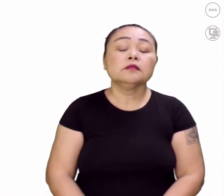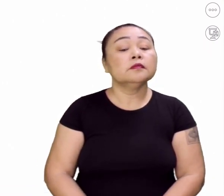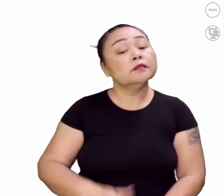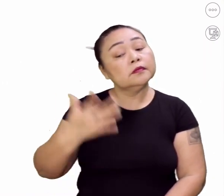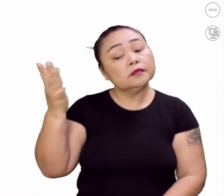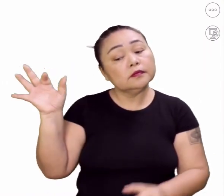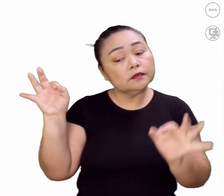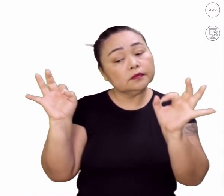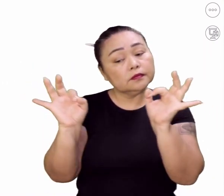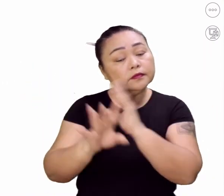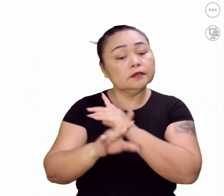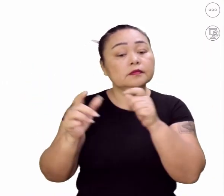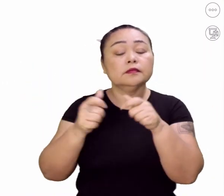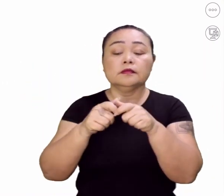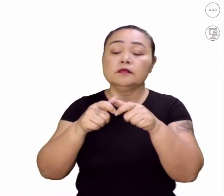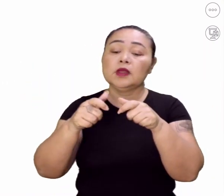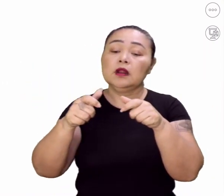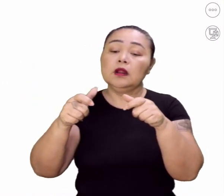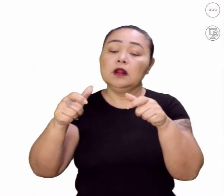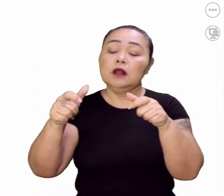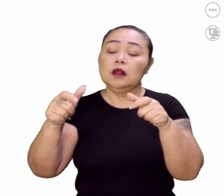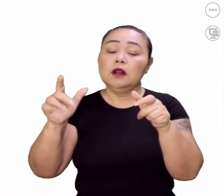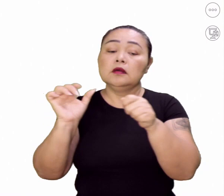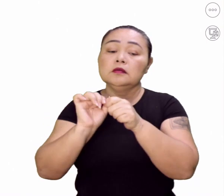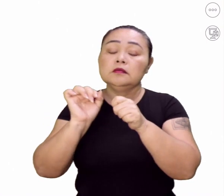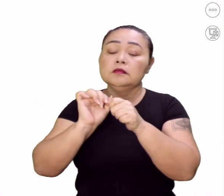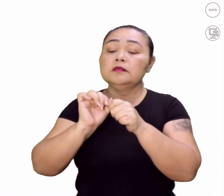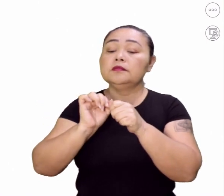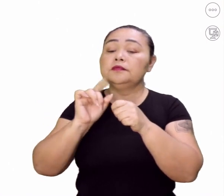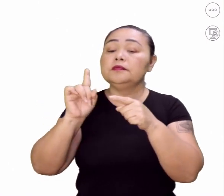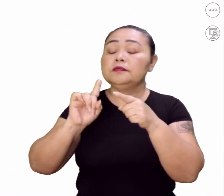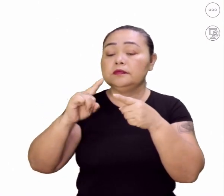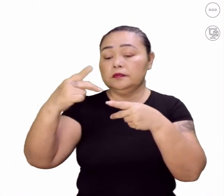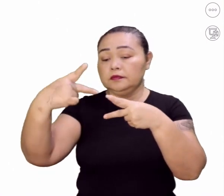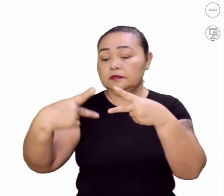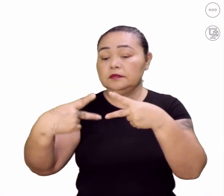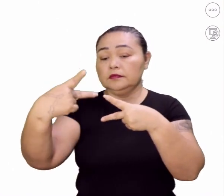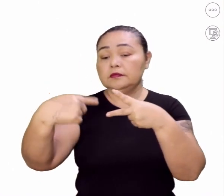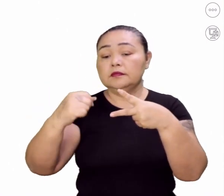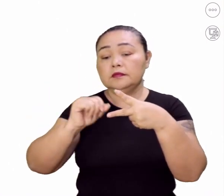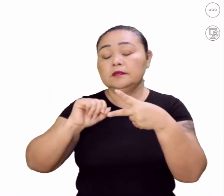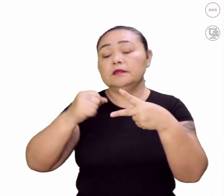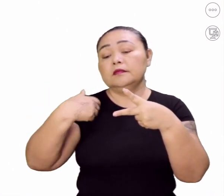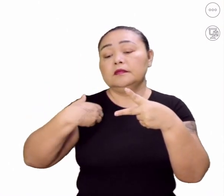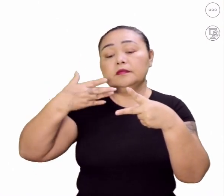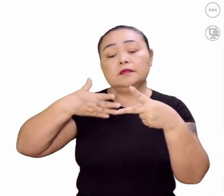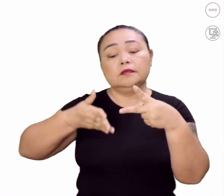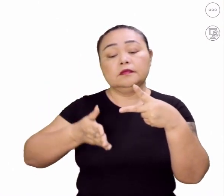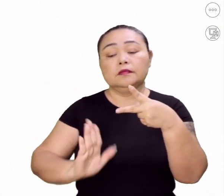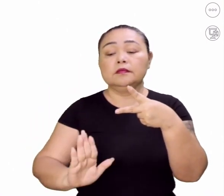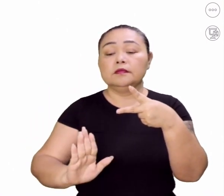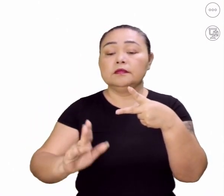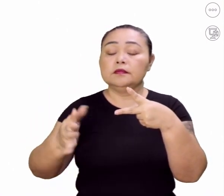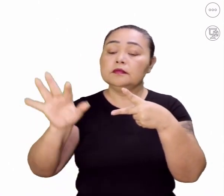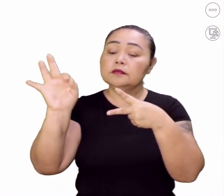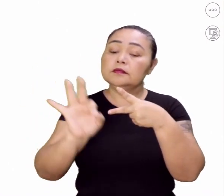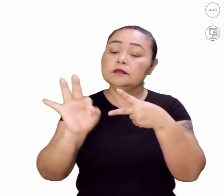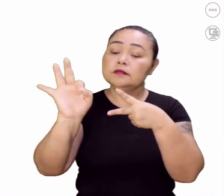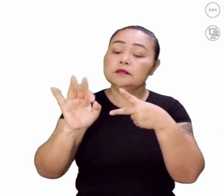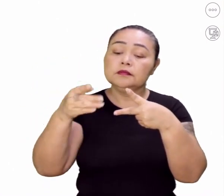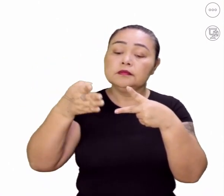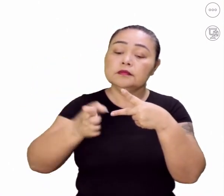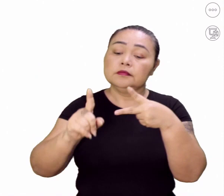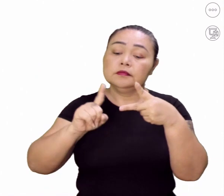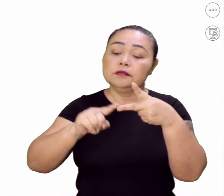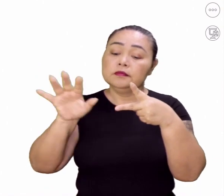Pronto. Falamos também aí do crescimento vegetativo, né, professor Jorge? É isso aí, que está relacionado com a taxa de